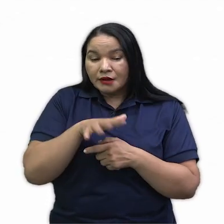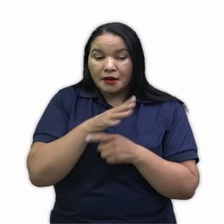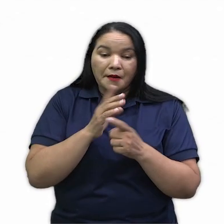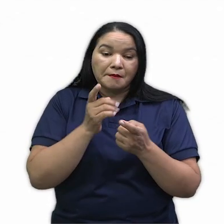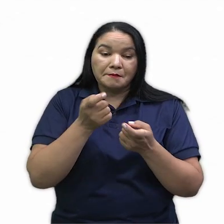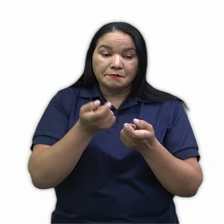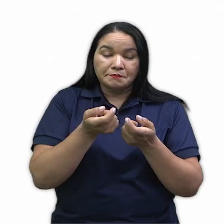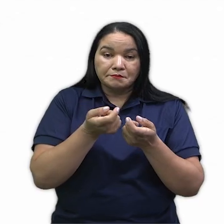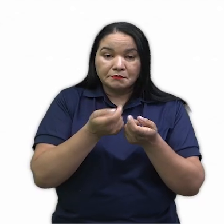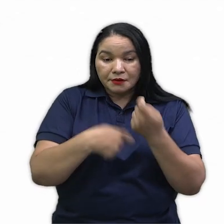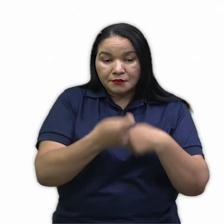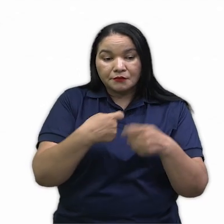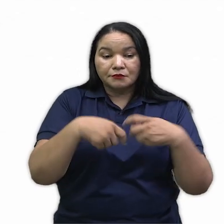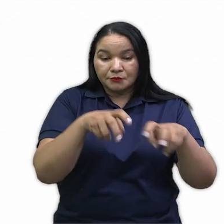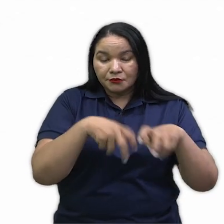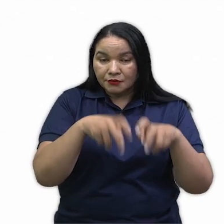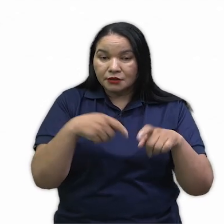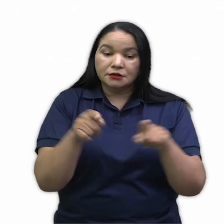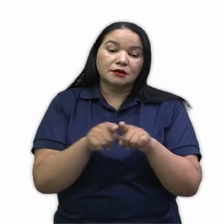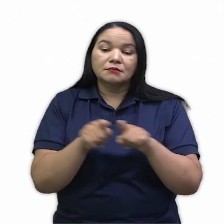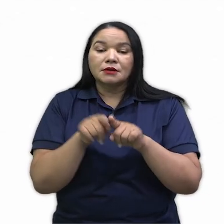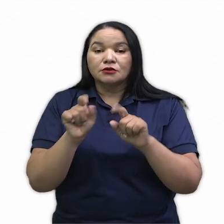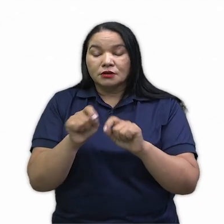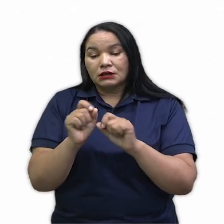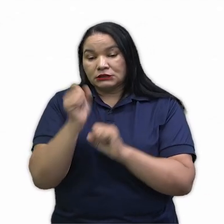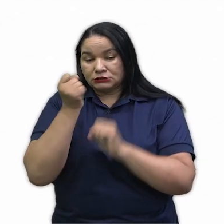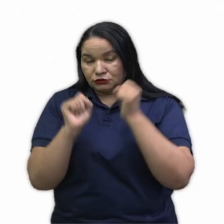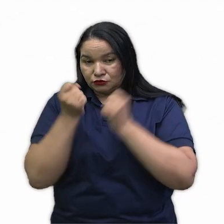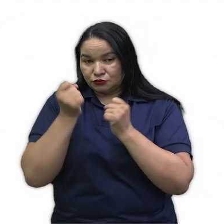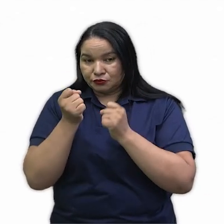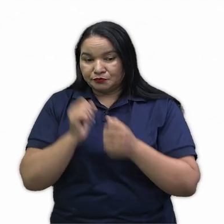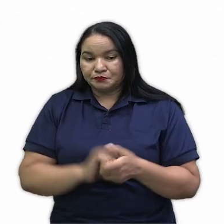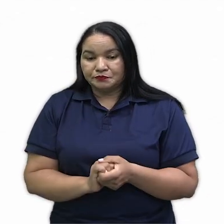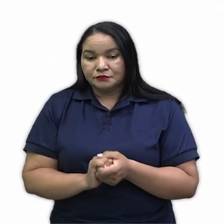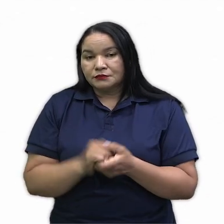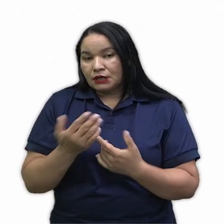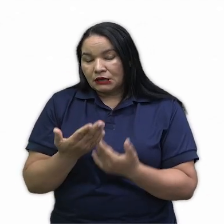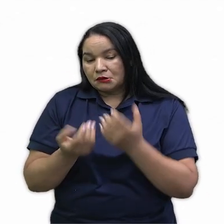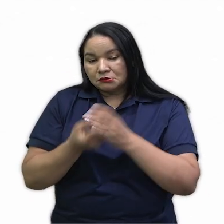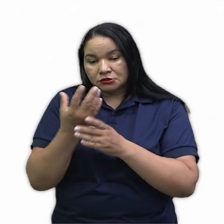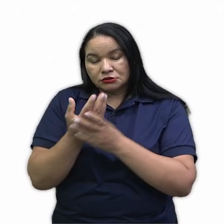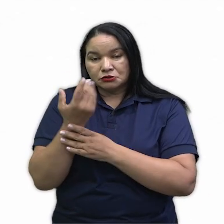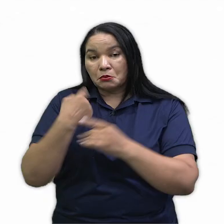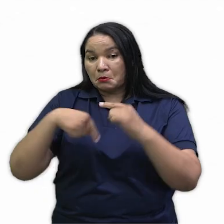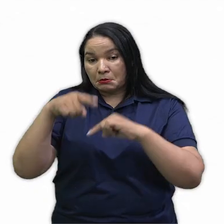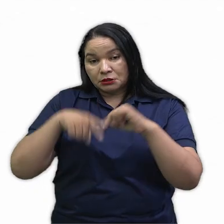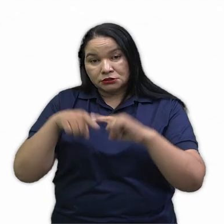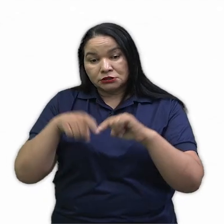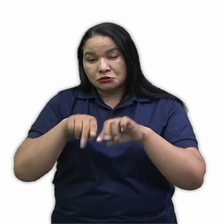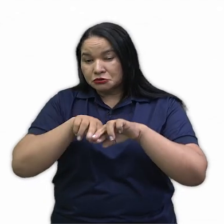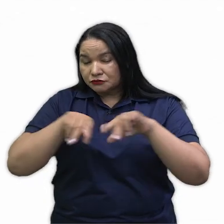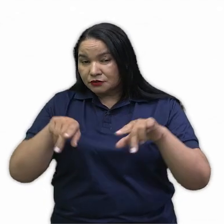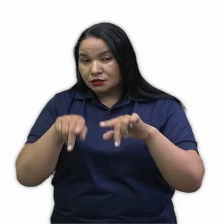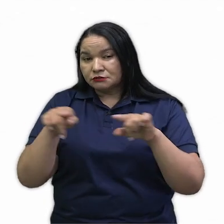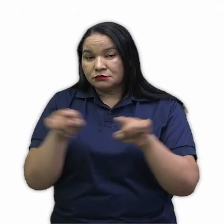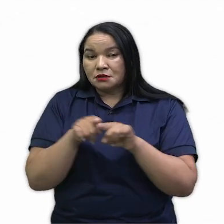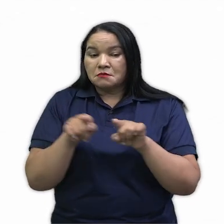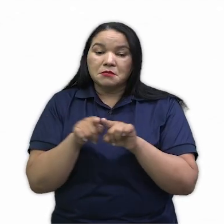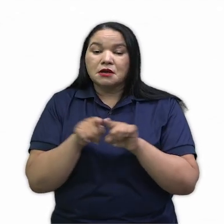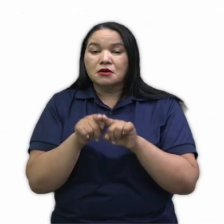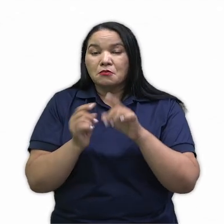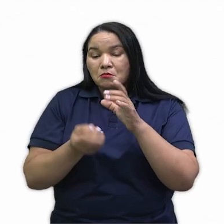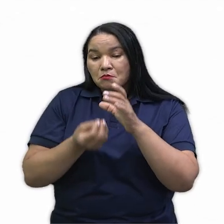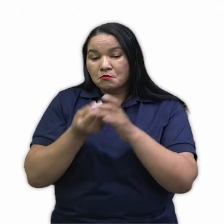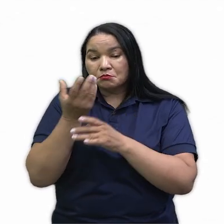operações industriais. E isso vai visar o quê? A conversão daquela matéria-prima agrícola em produtos processados,